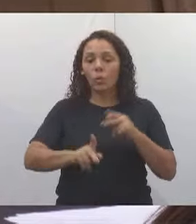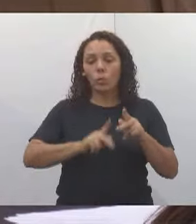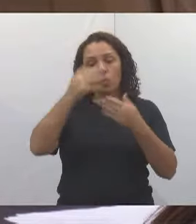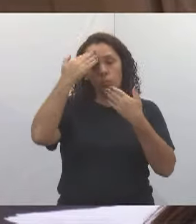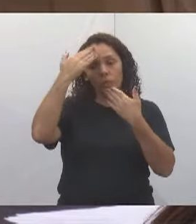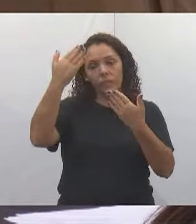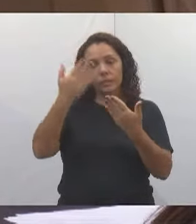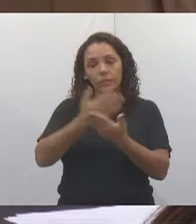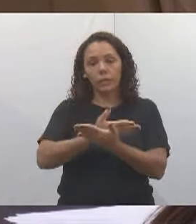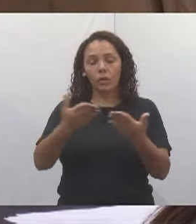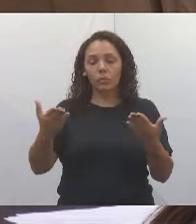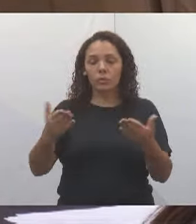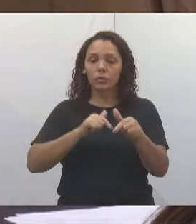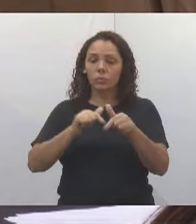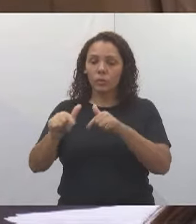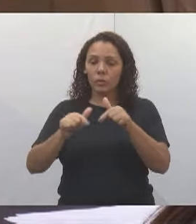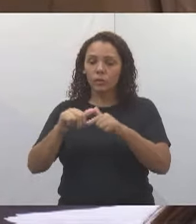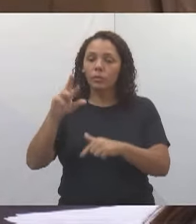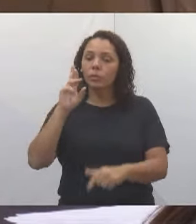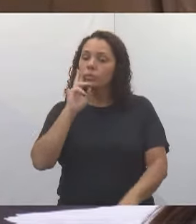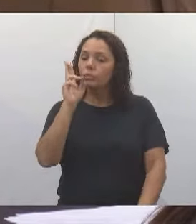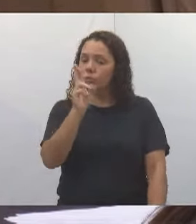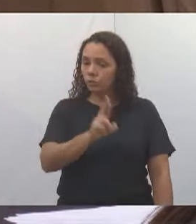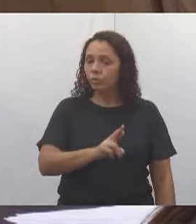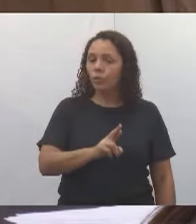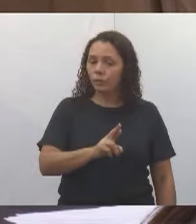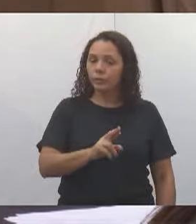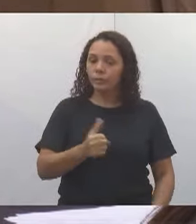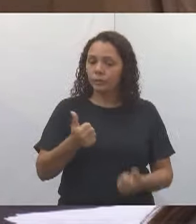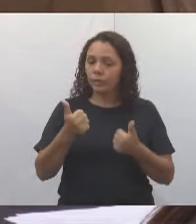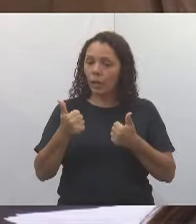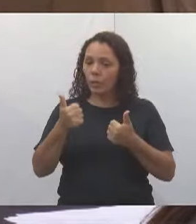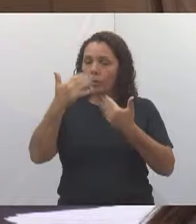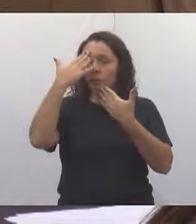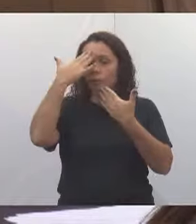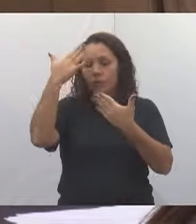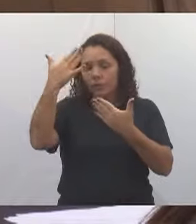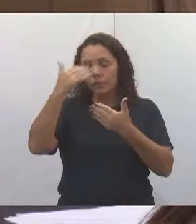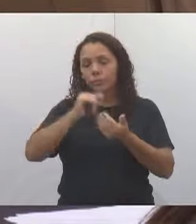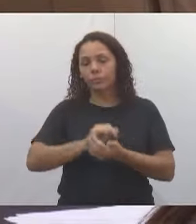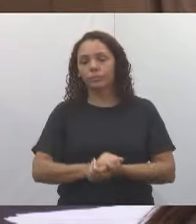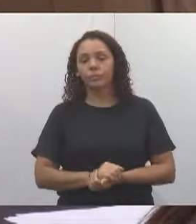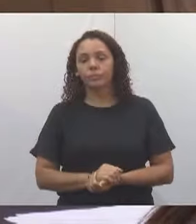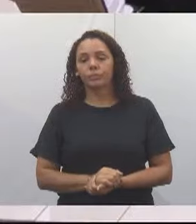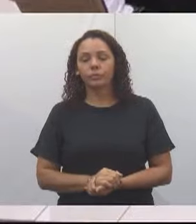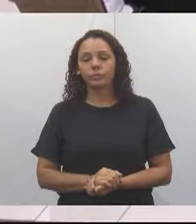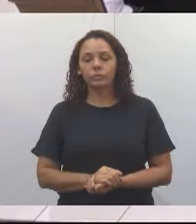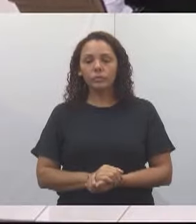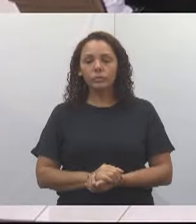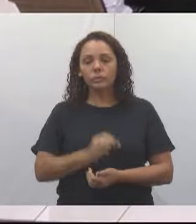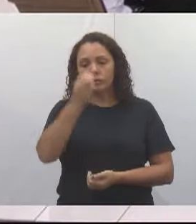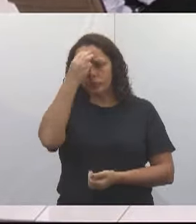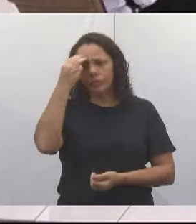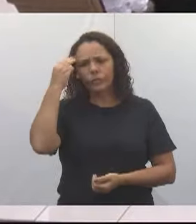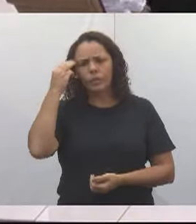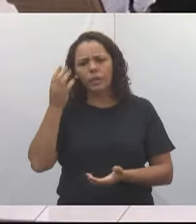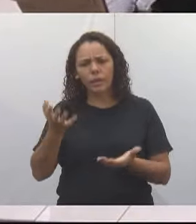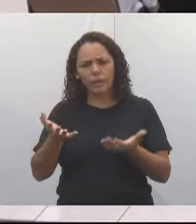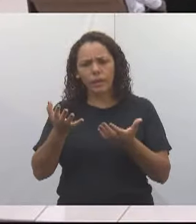excelente trabalho de retorno que está tendo aí na cidade, tá bom? Obrigado, doutora. Obrigada. Maria Amélia, quer